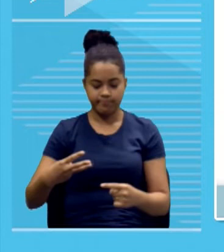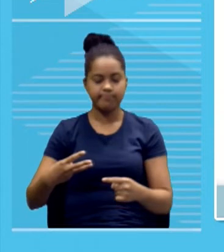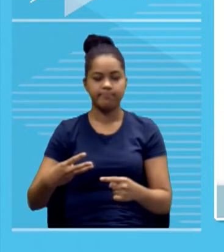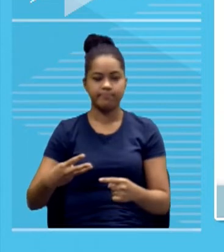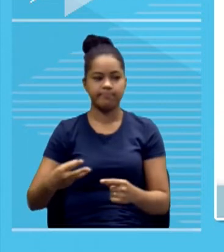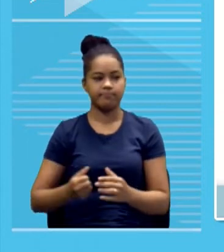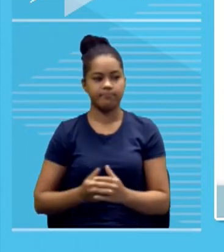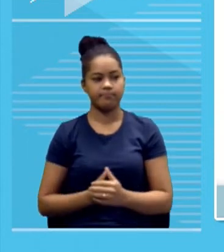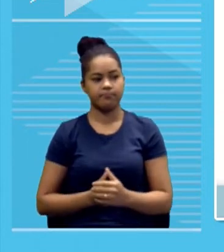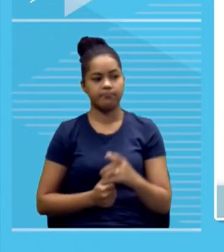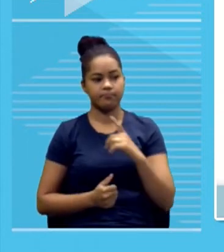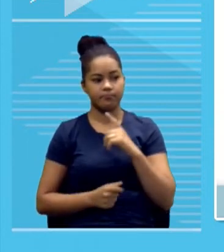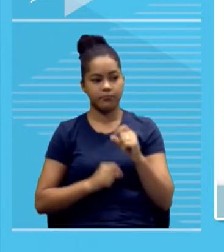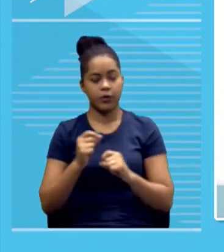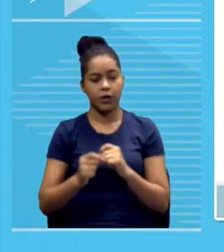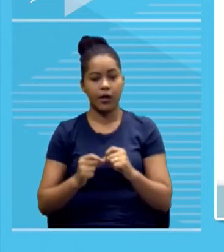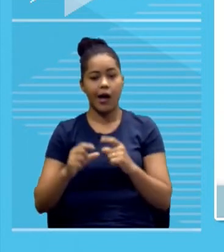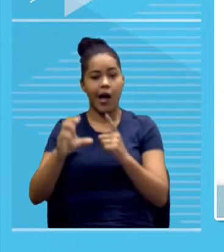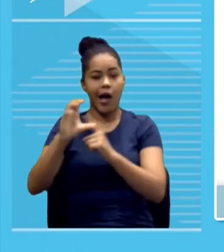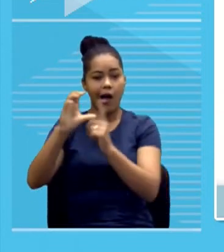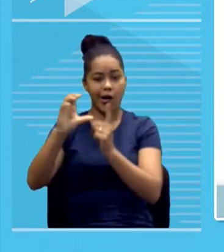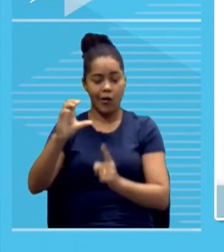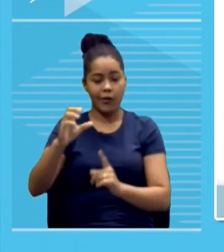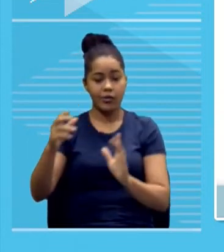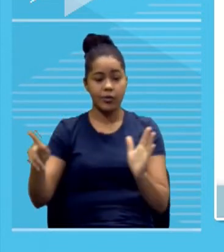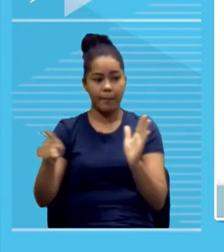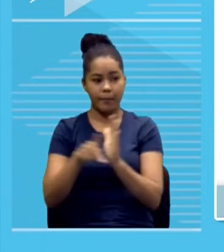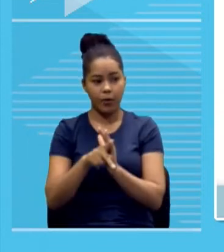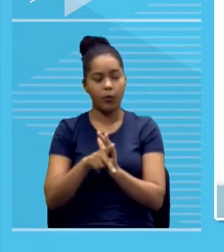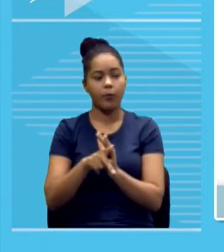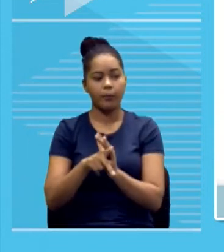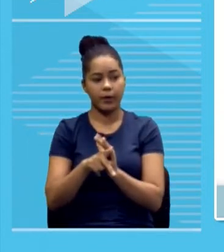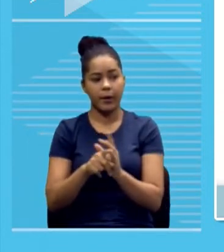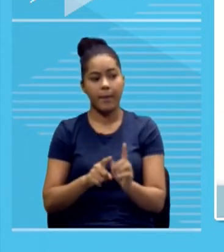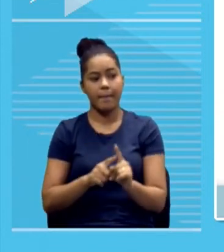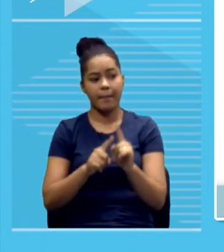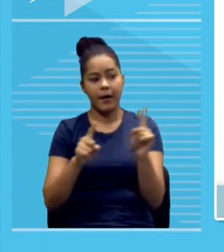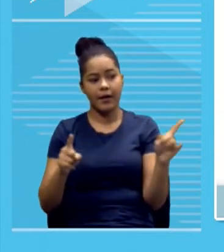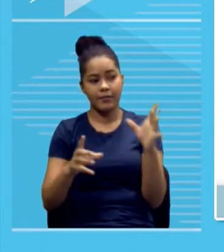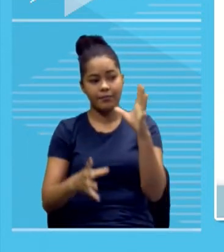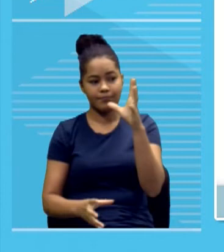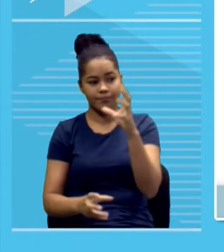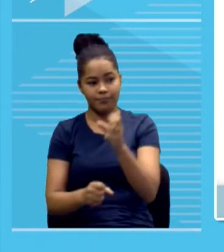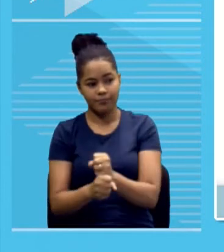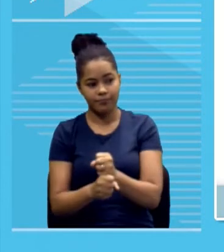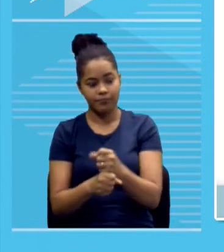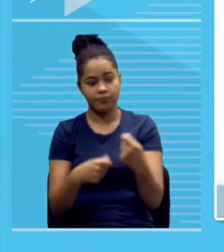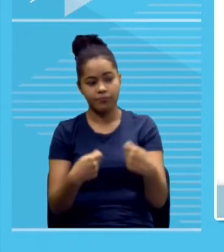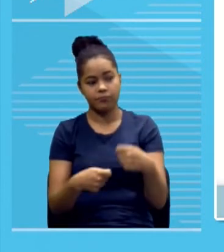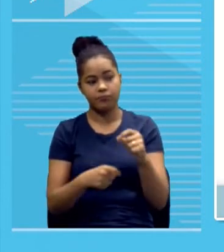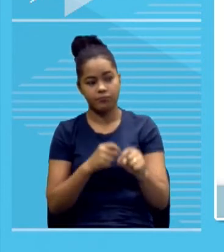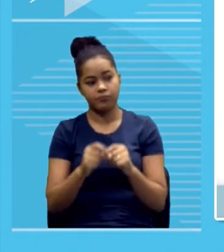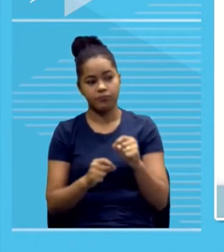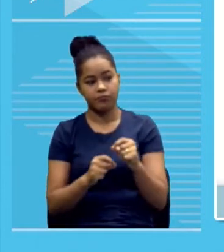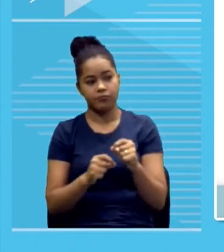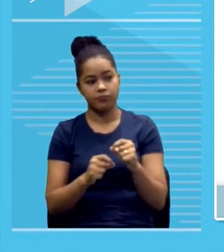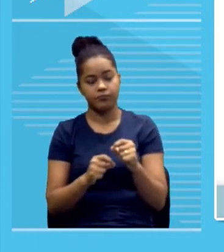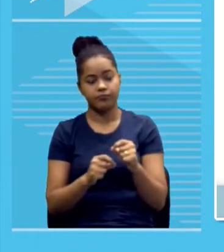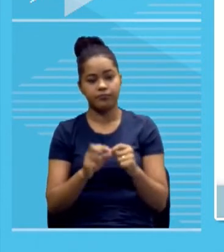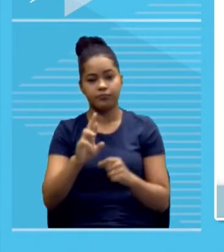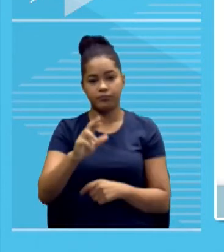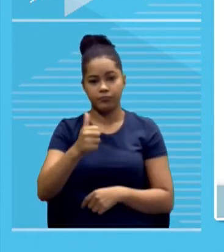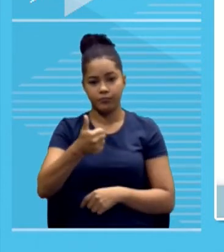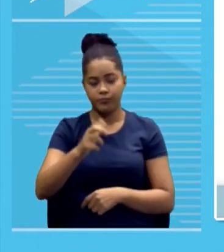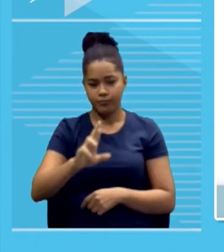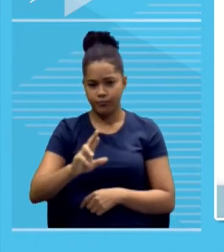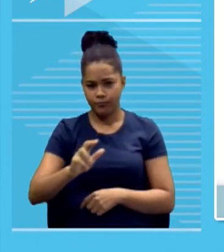agora possui a sua corrente. Mas, para achar uma associação equivalente, eu tenho que fingir que todos eles são um